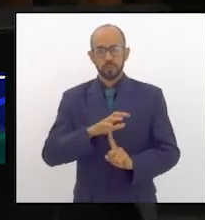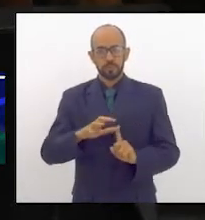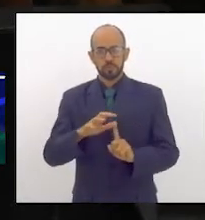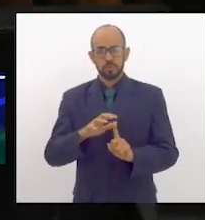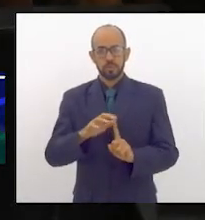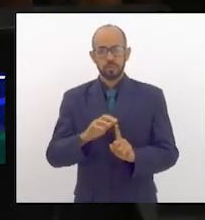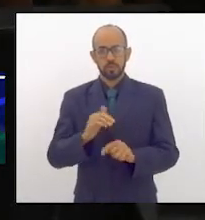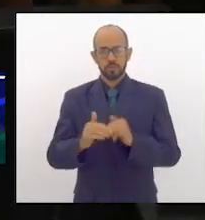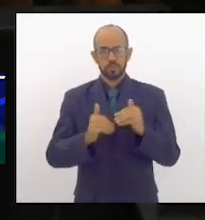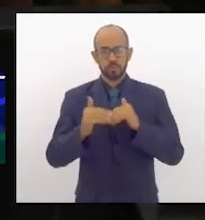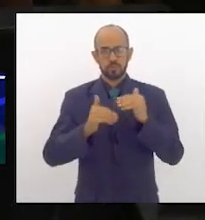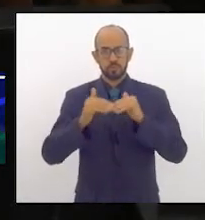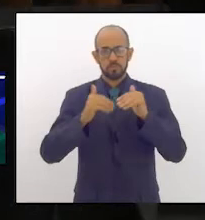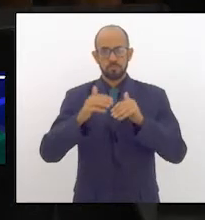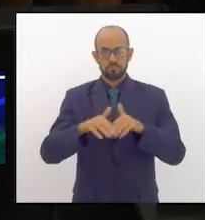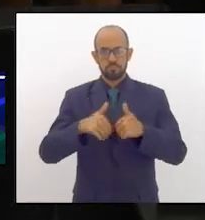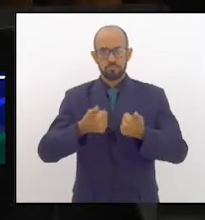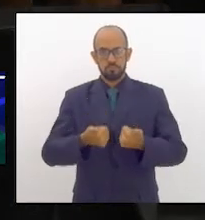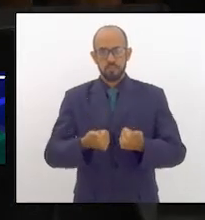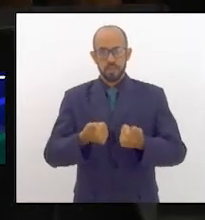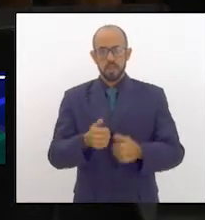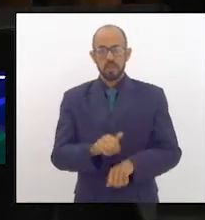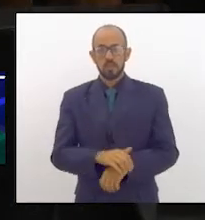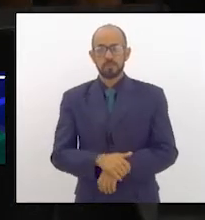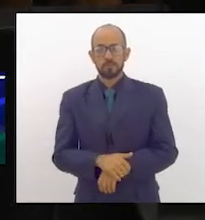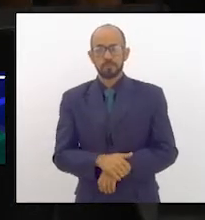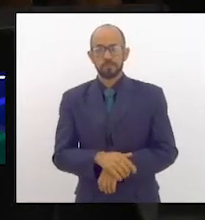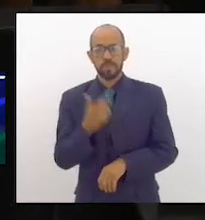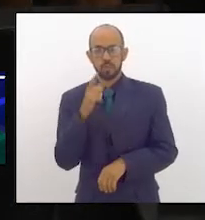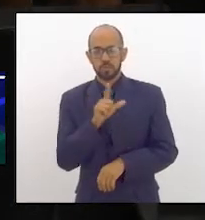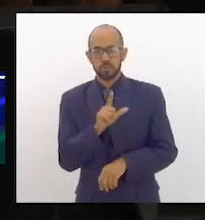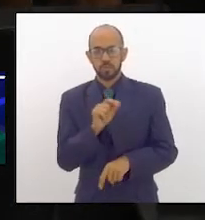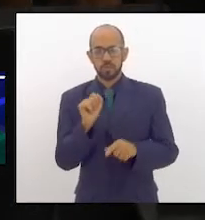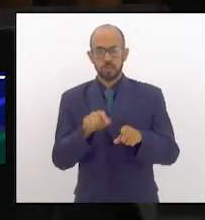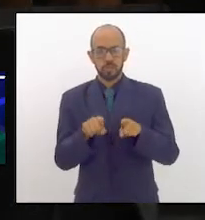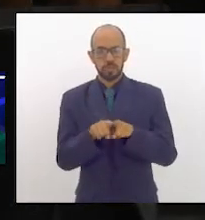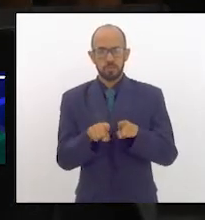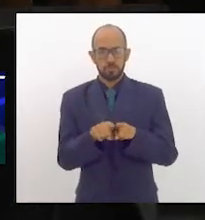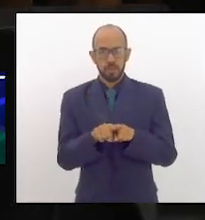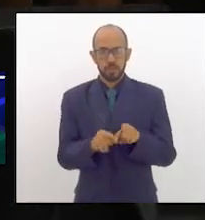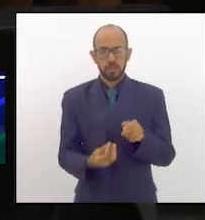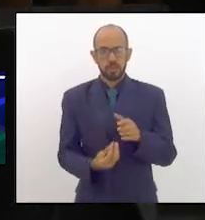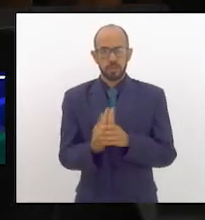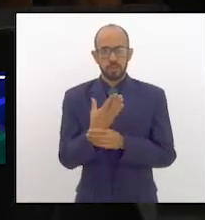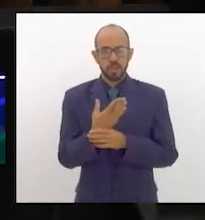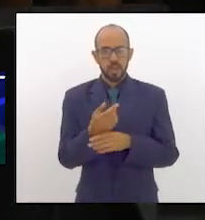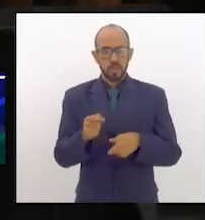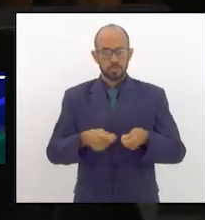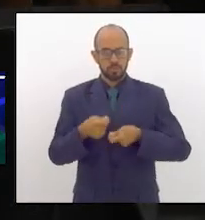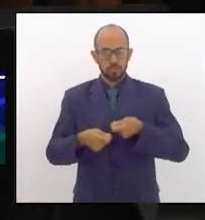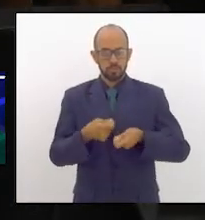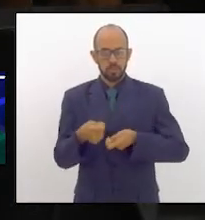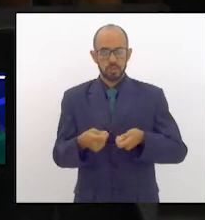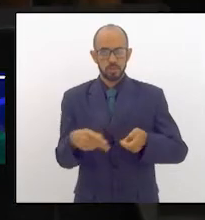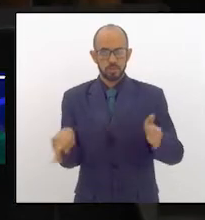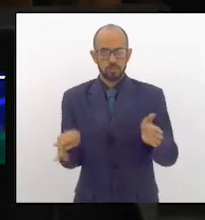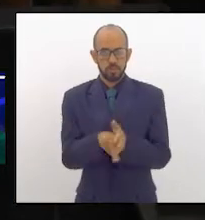desenvolvam melhor Tecnicamente para gerar seus negócios próprios